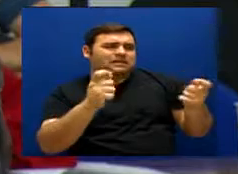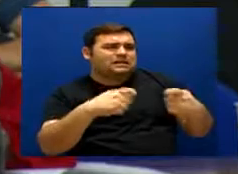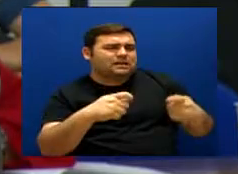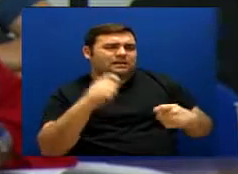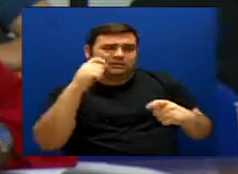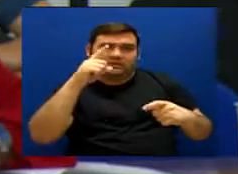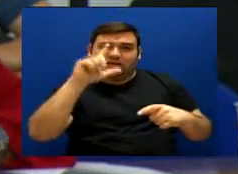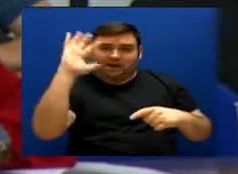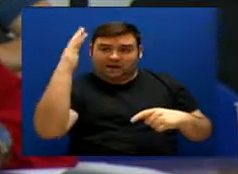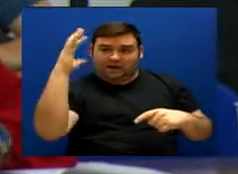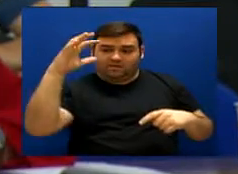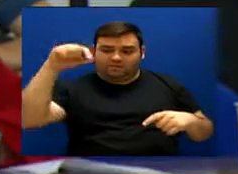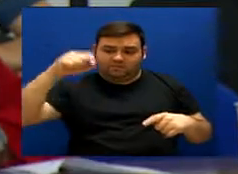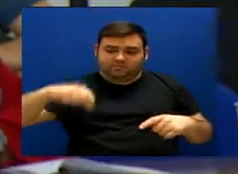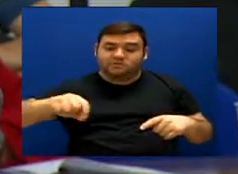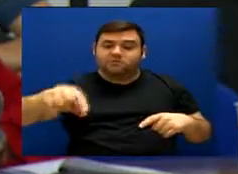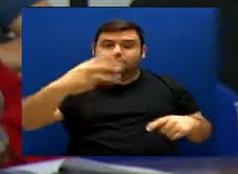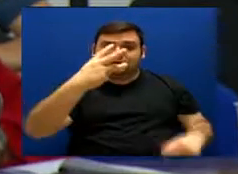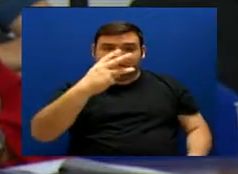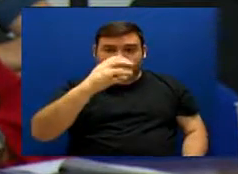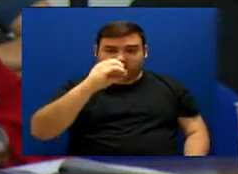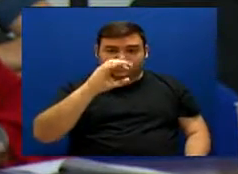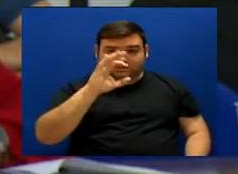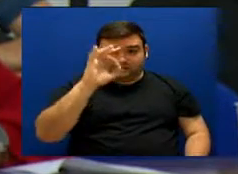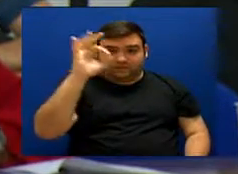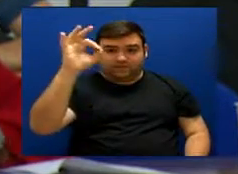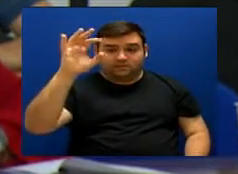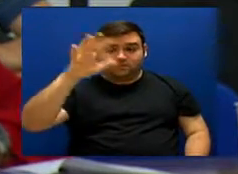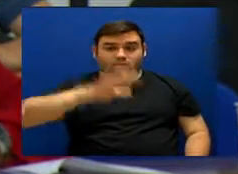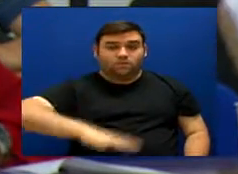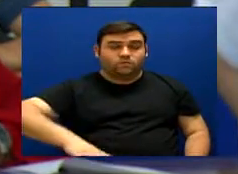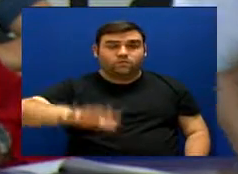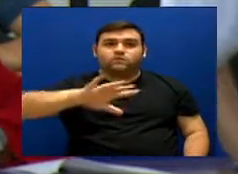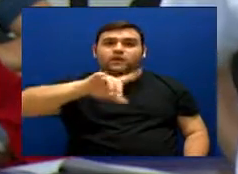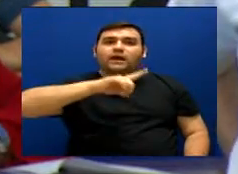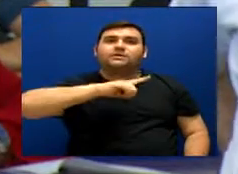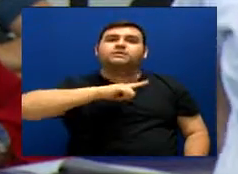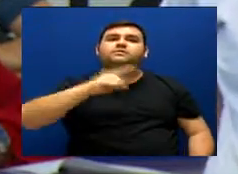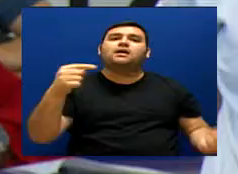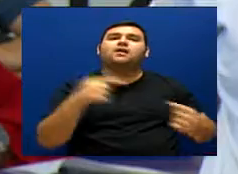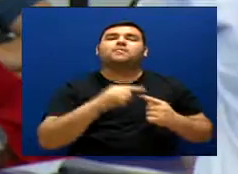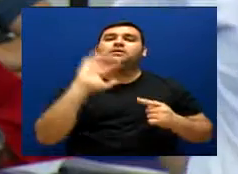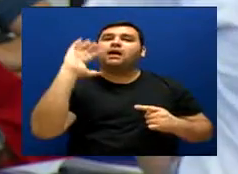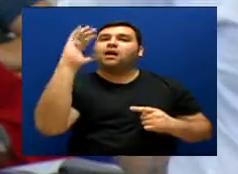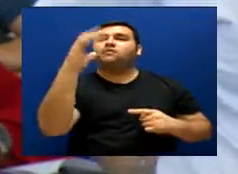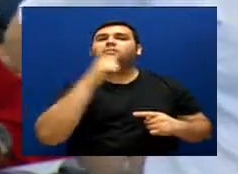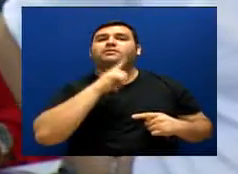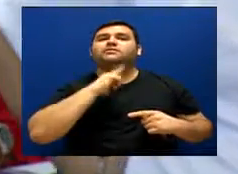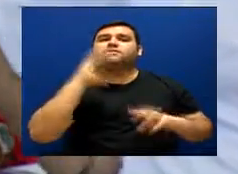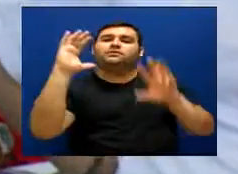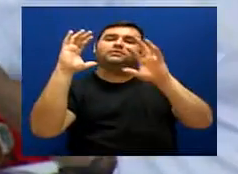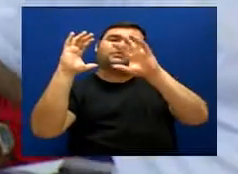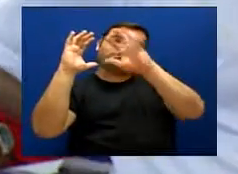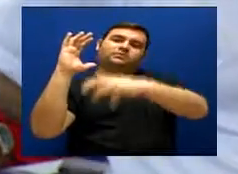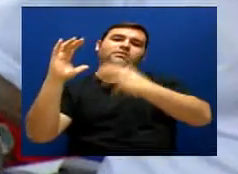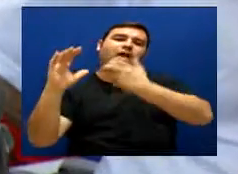um plantio de árvores, que 30% delas seja destinada a árvores frutíferas.